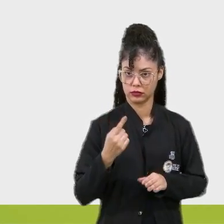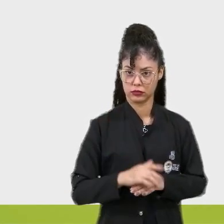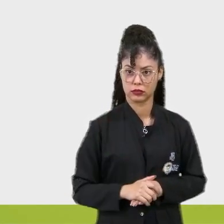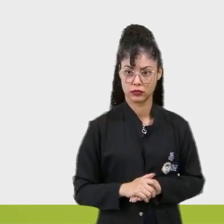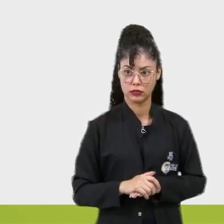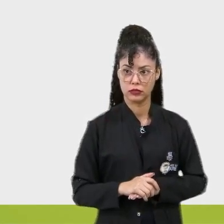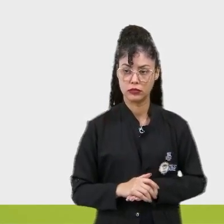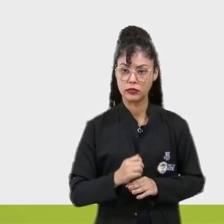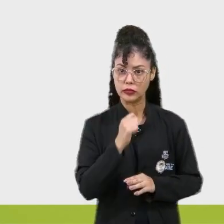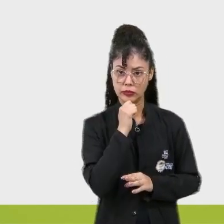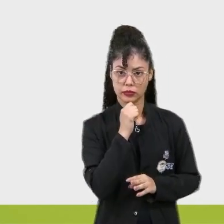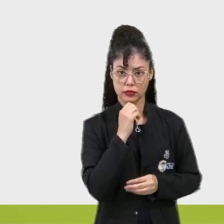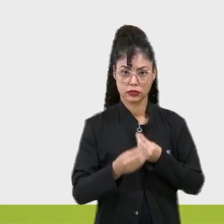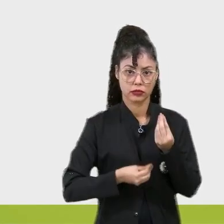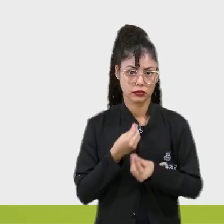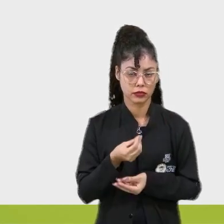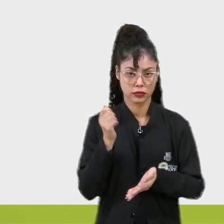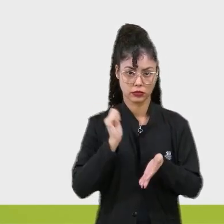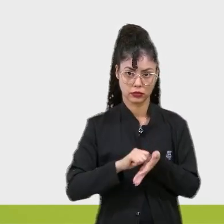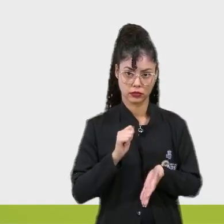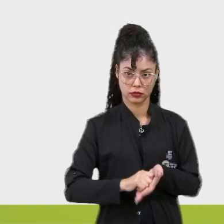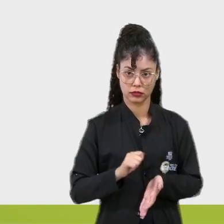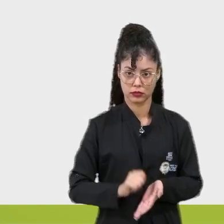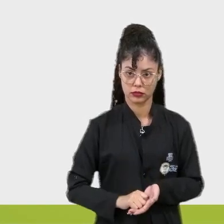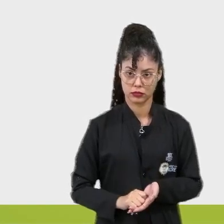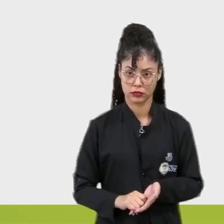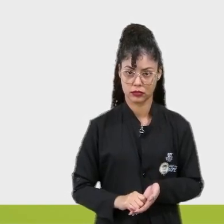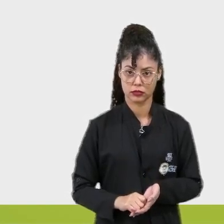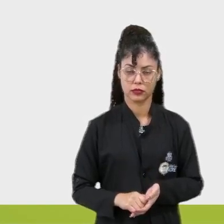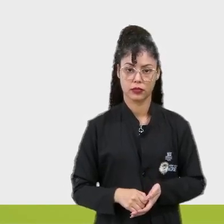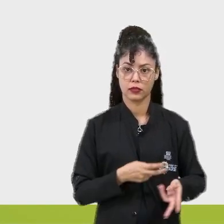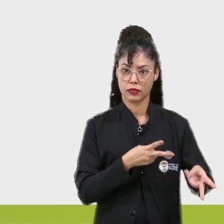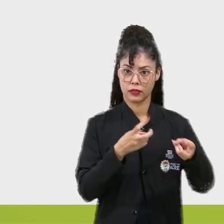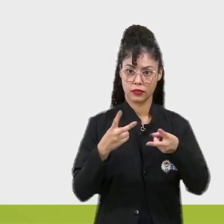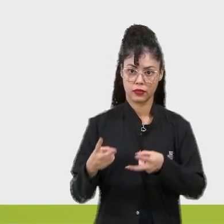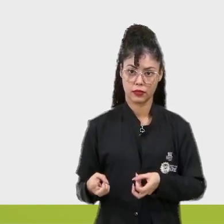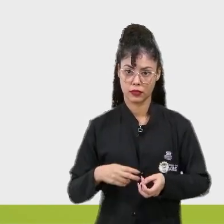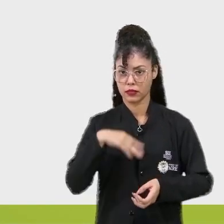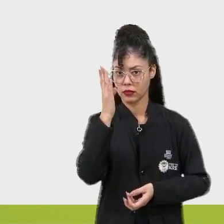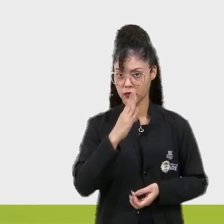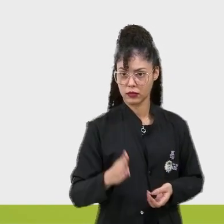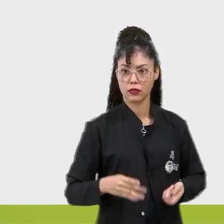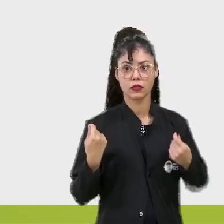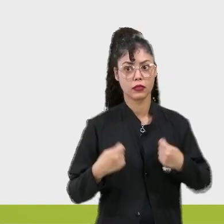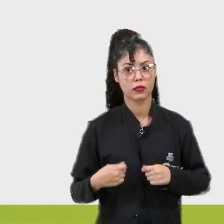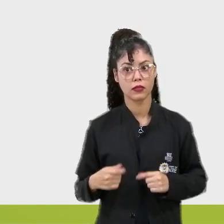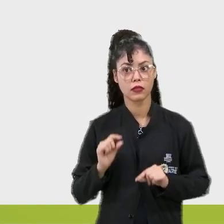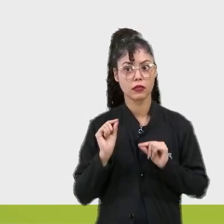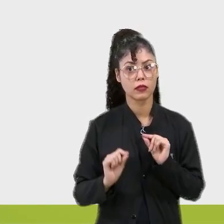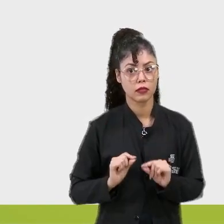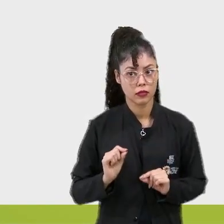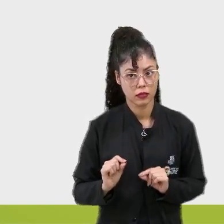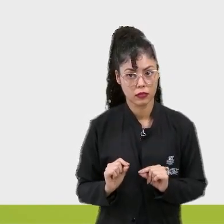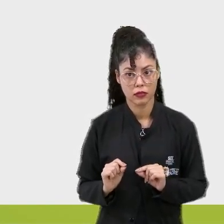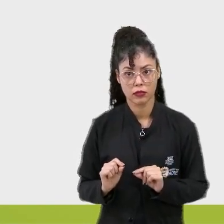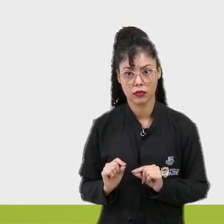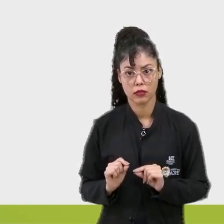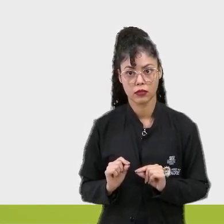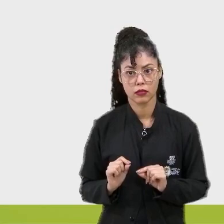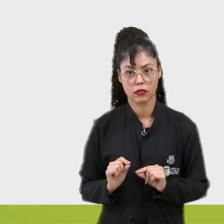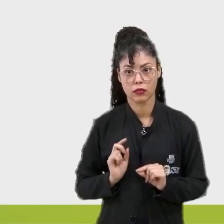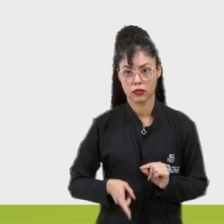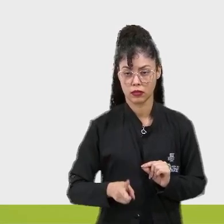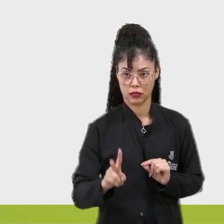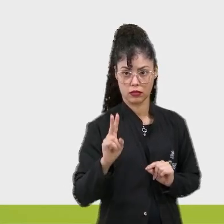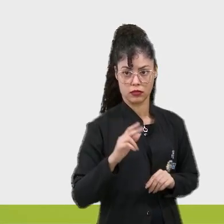singular. Professor, então como que eu escrevo? É notável que o Brasil necessita... E